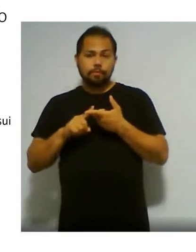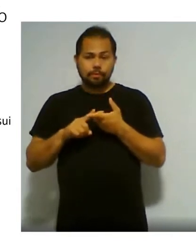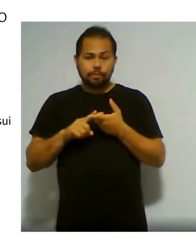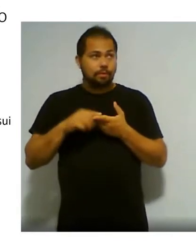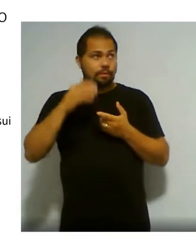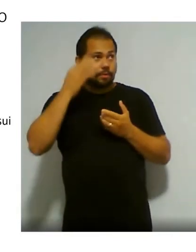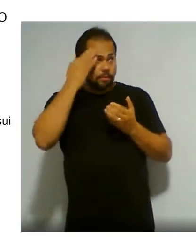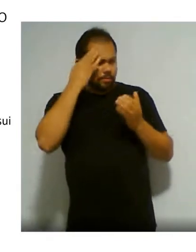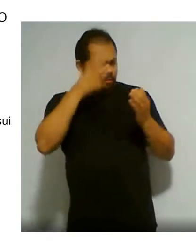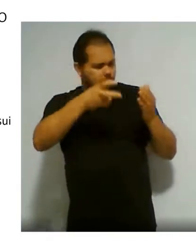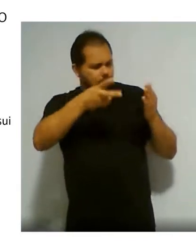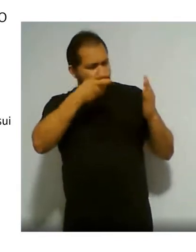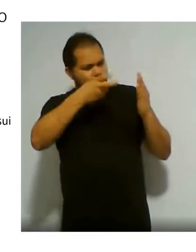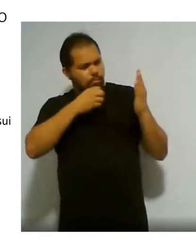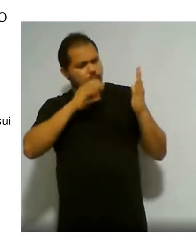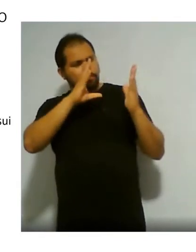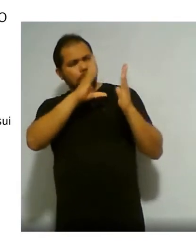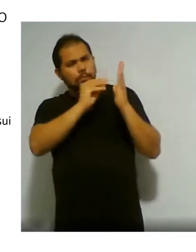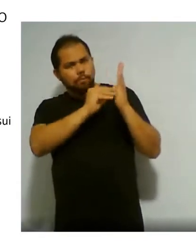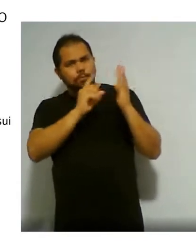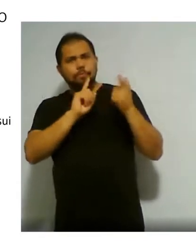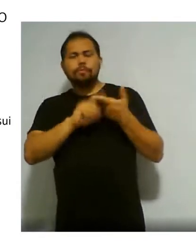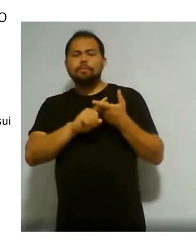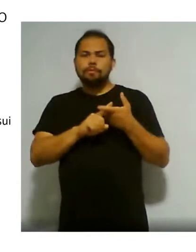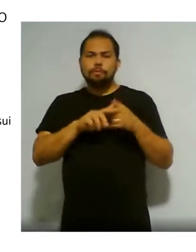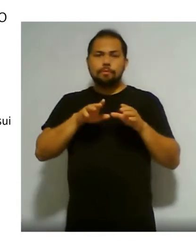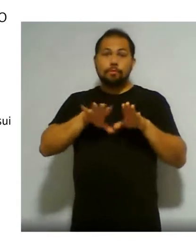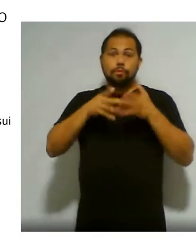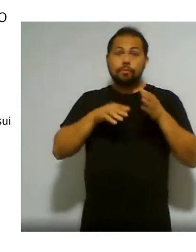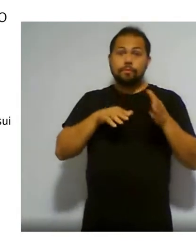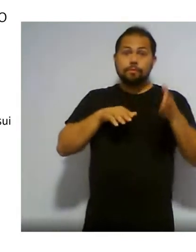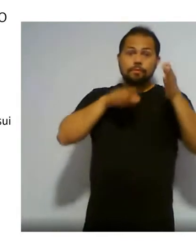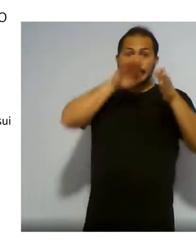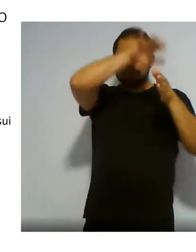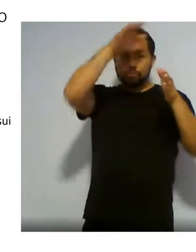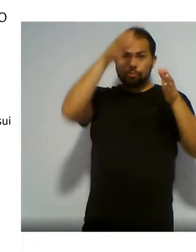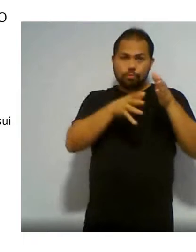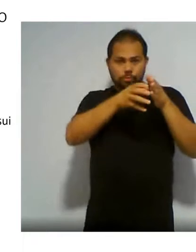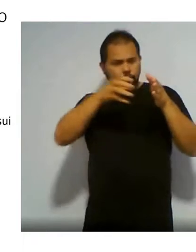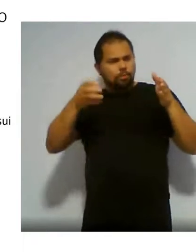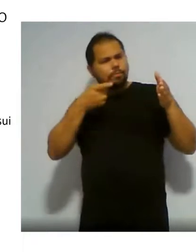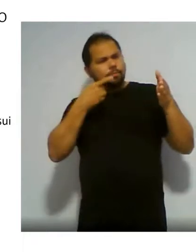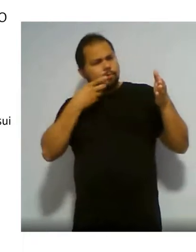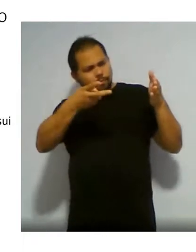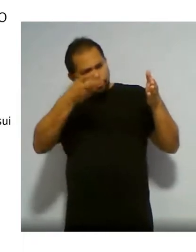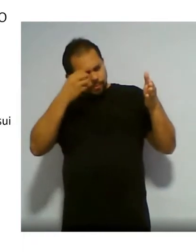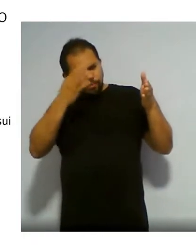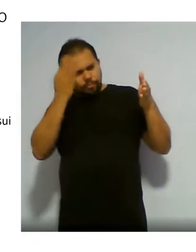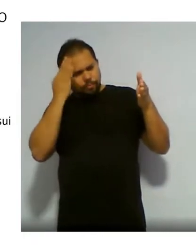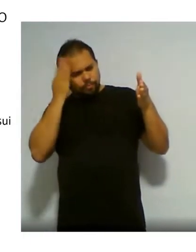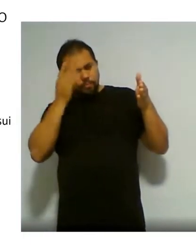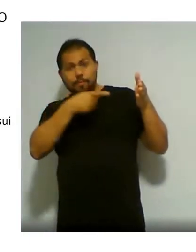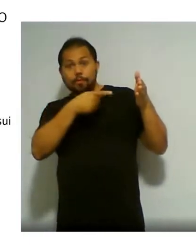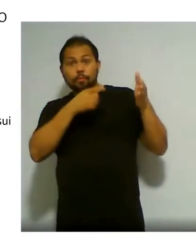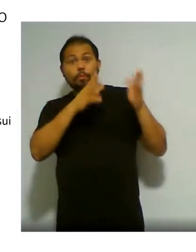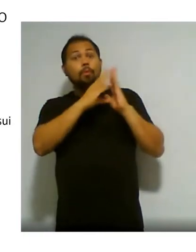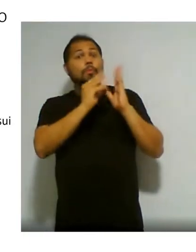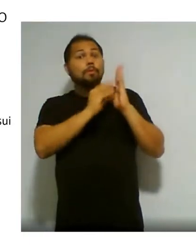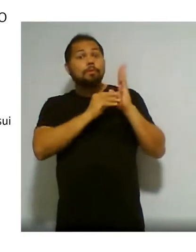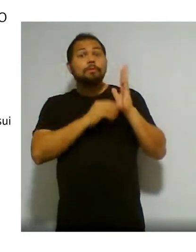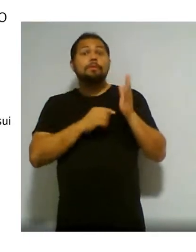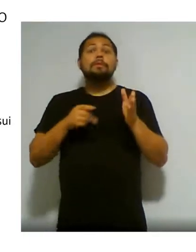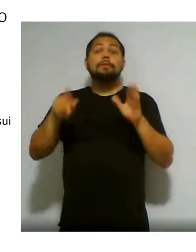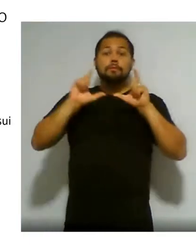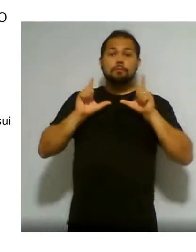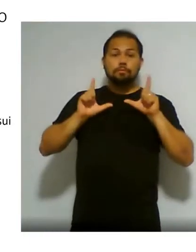abre um gabinete, você olha e consegue perceber, identificar qual é o modelo e a marca da placa-mãe, da memória, do seu HD,